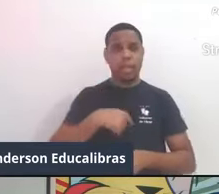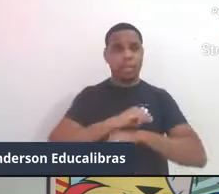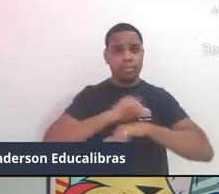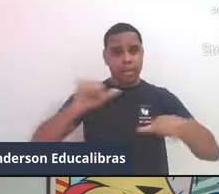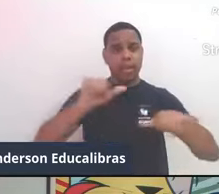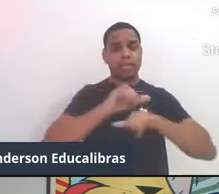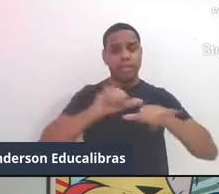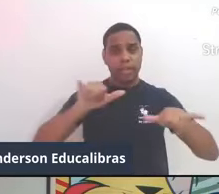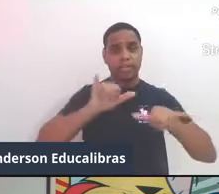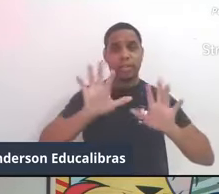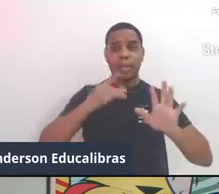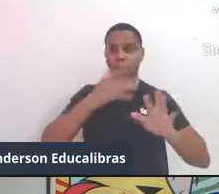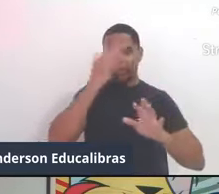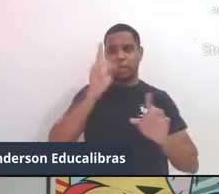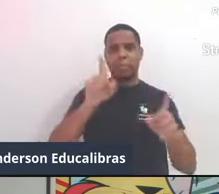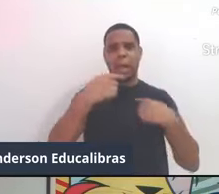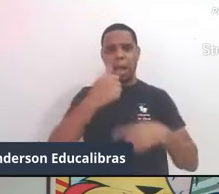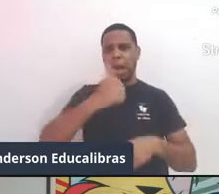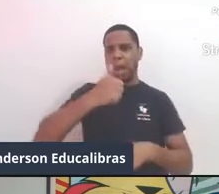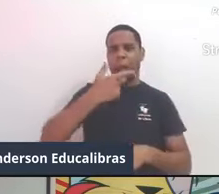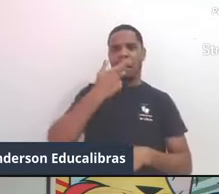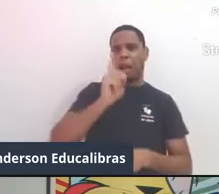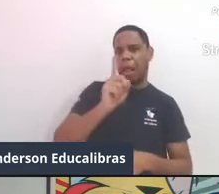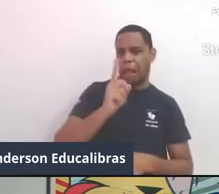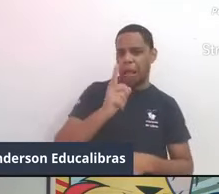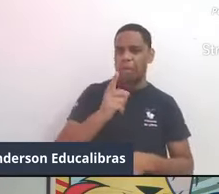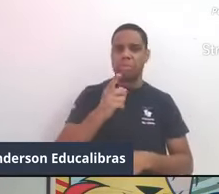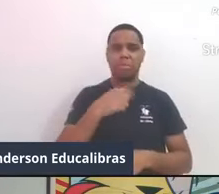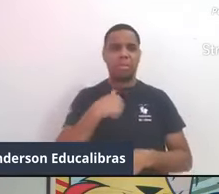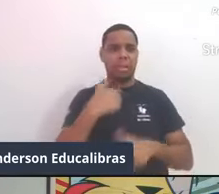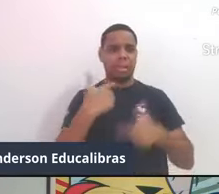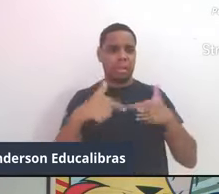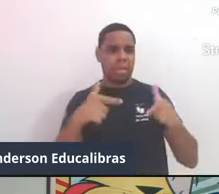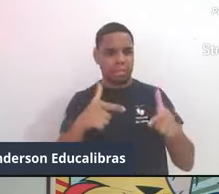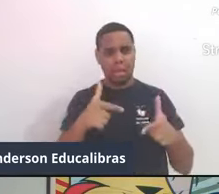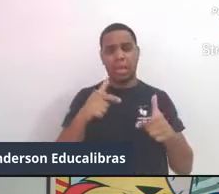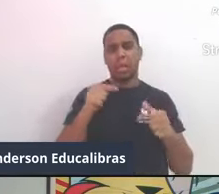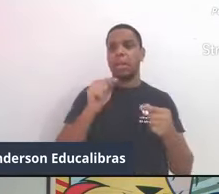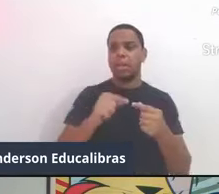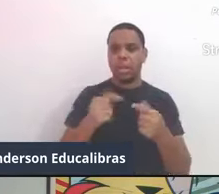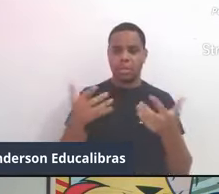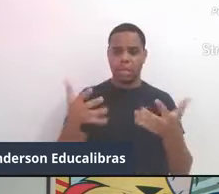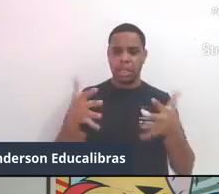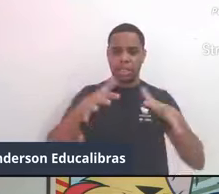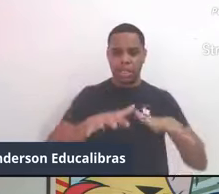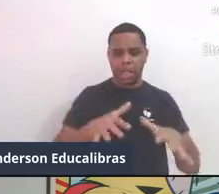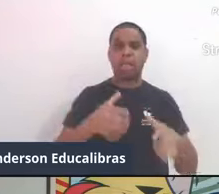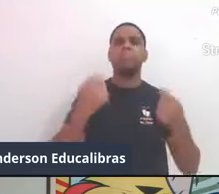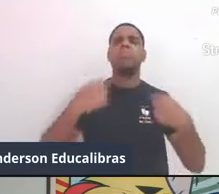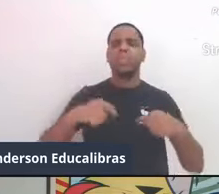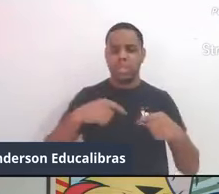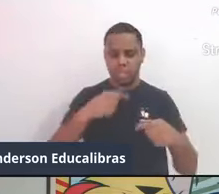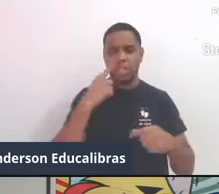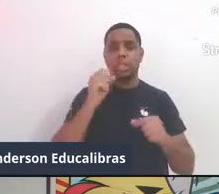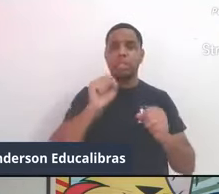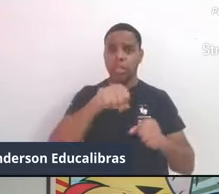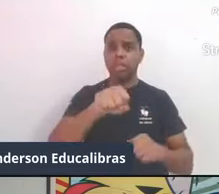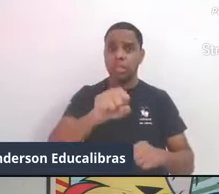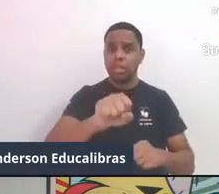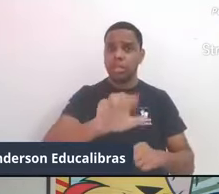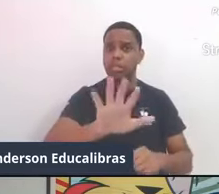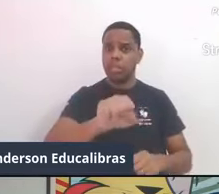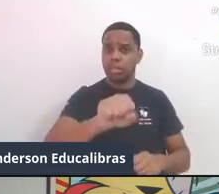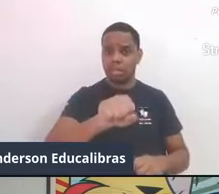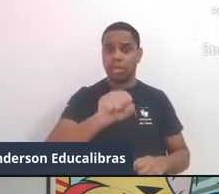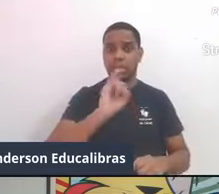recebe críticas das pessoas. Não, vocês têm que trabalhar pela integração, pela inclusão. Sim, se o mundo